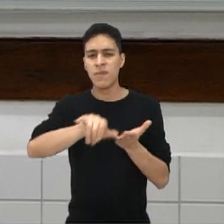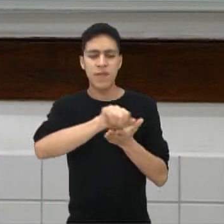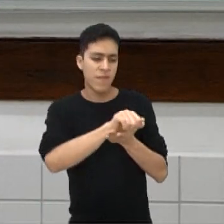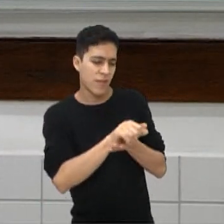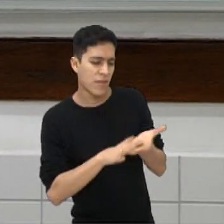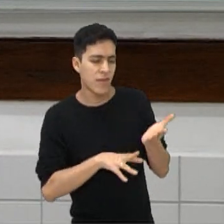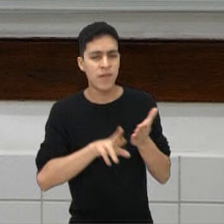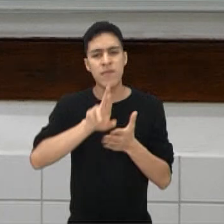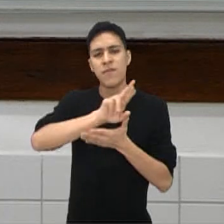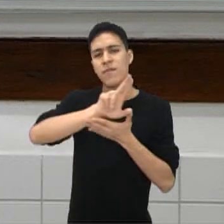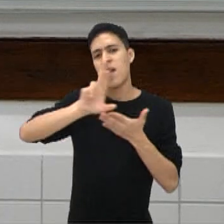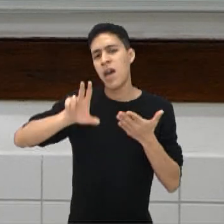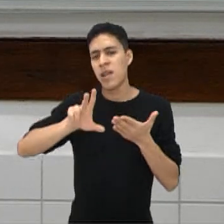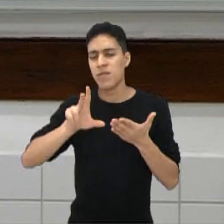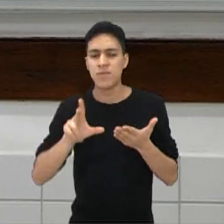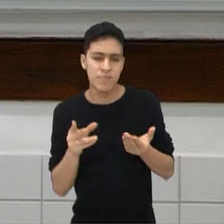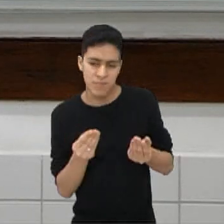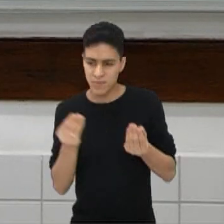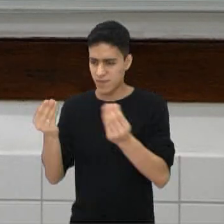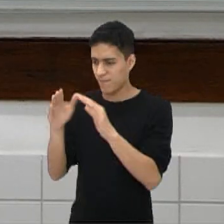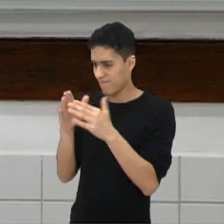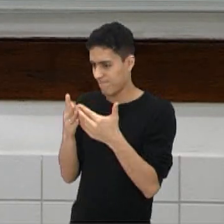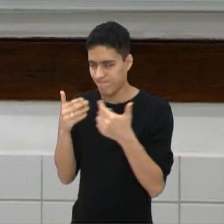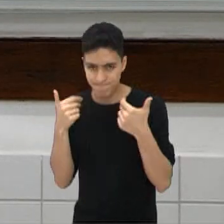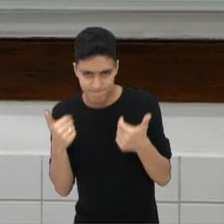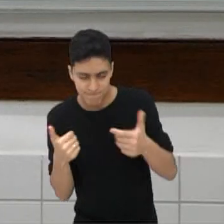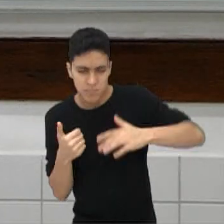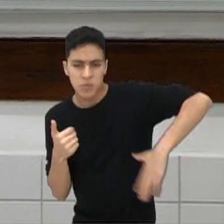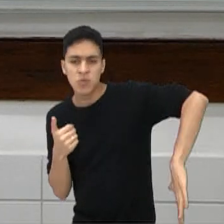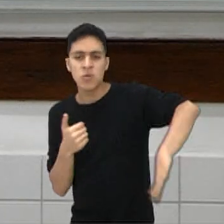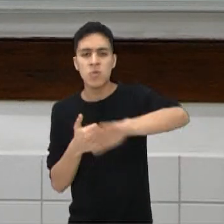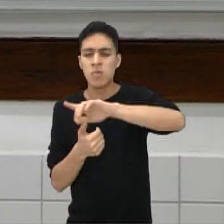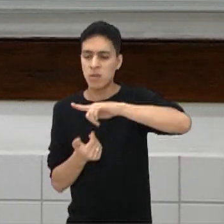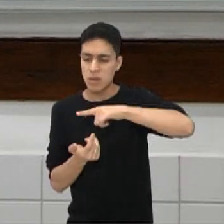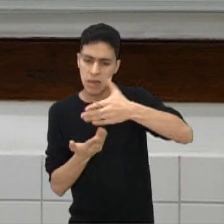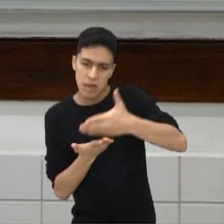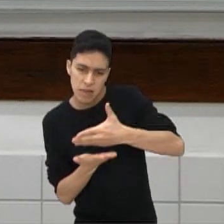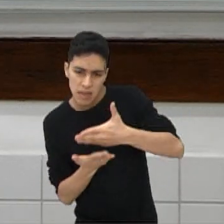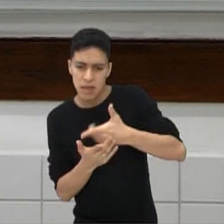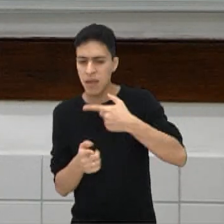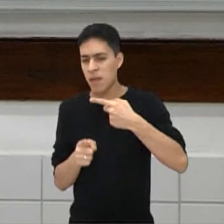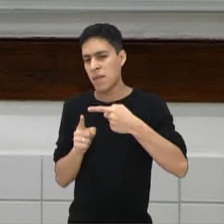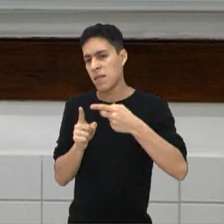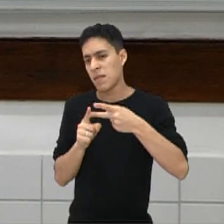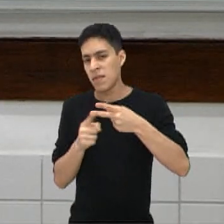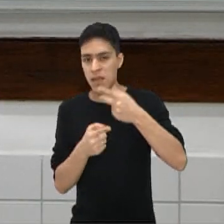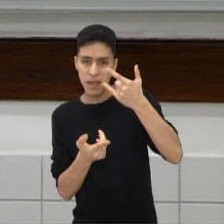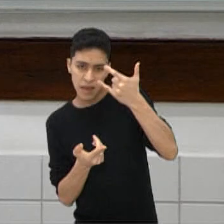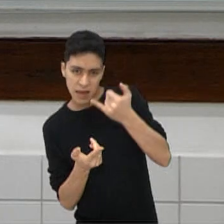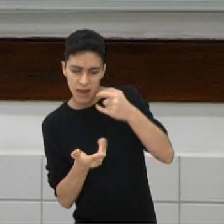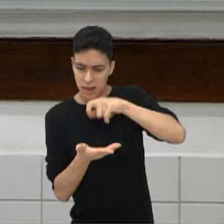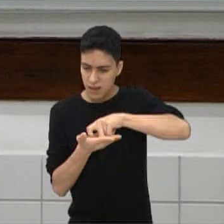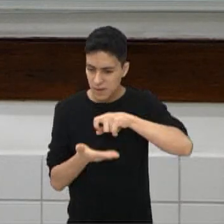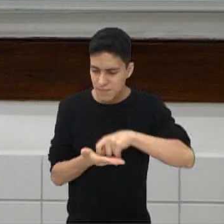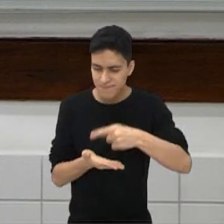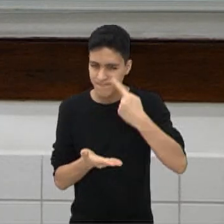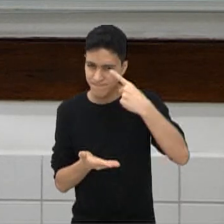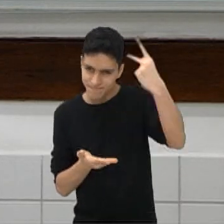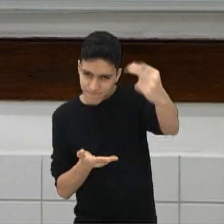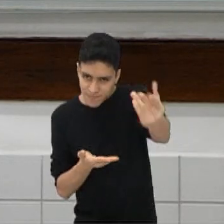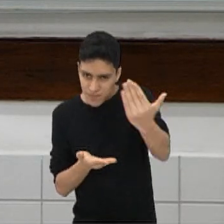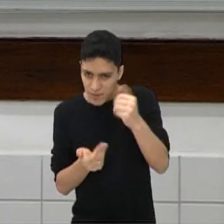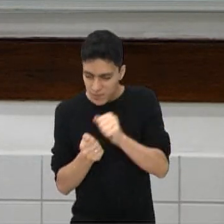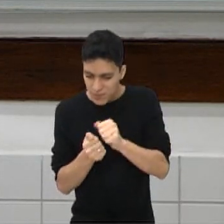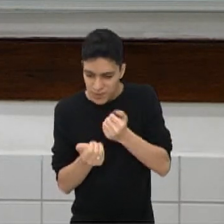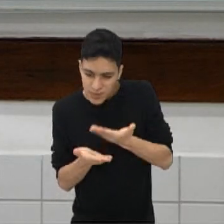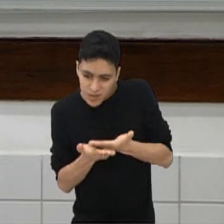aqui e leva no teu colégio, tá bom? Todo mundo aí com caderno, com caneta, fazendo as anotações. Vamos lá, vamos estudar um pouquinho? Vamos